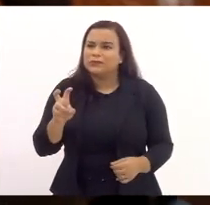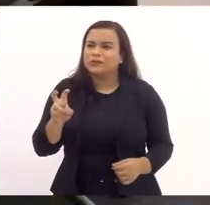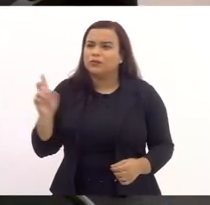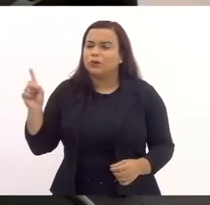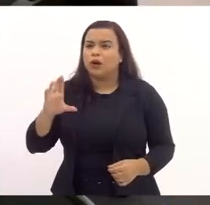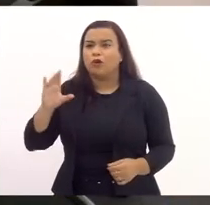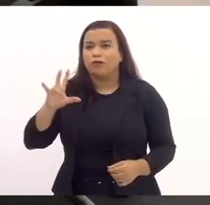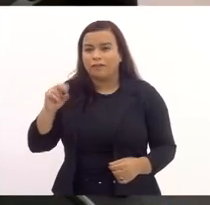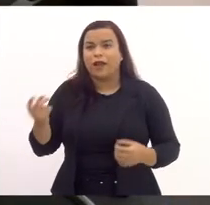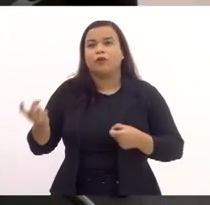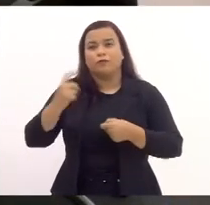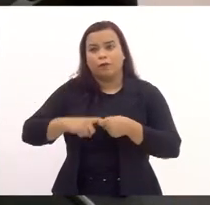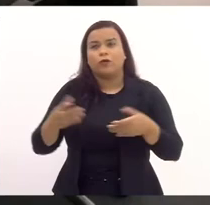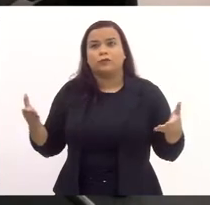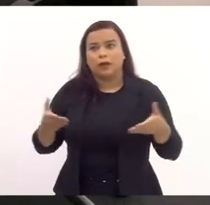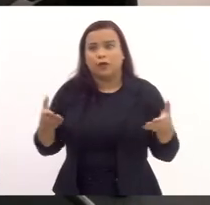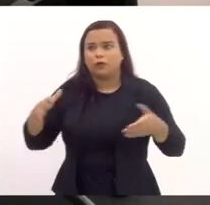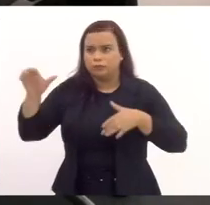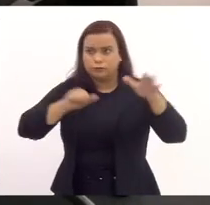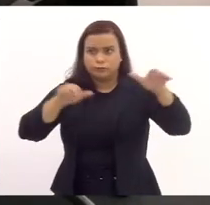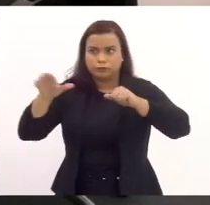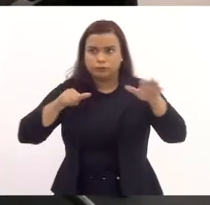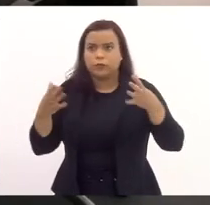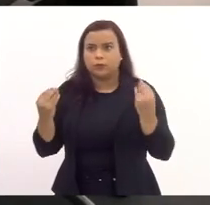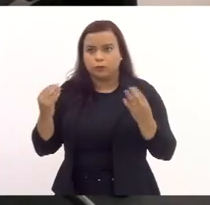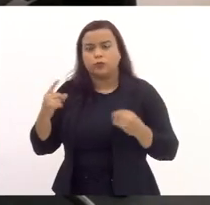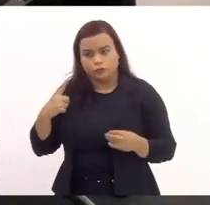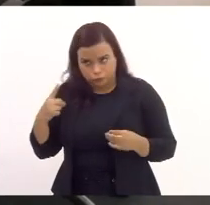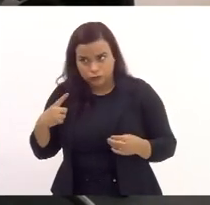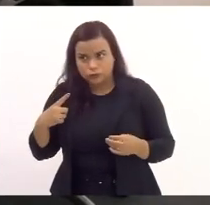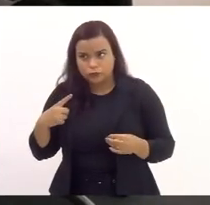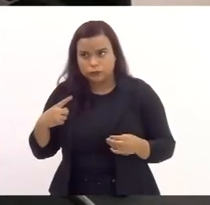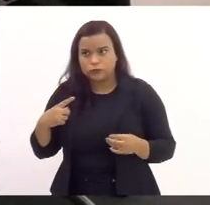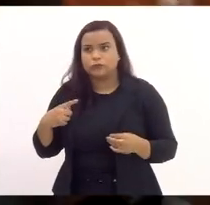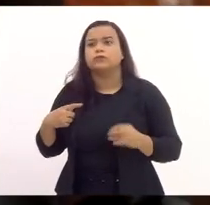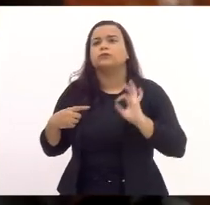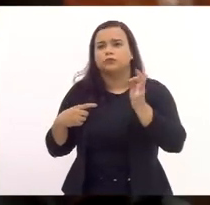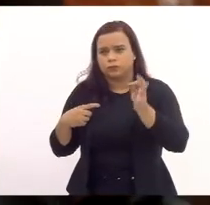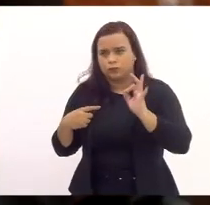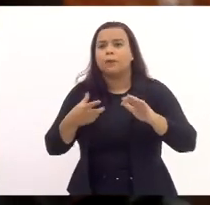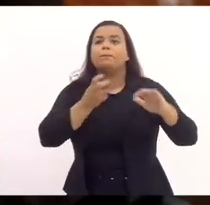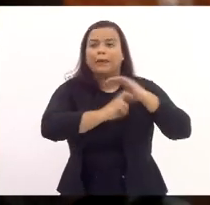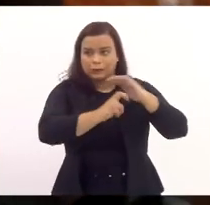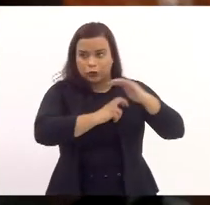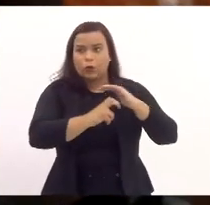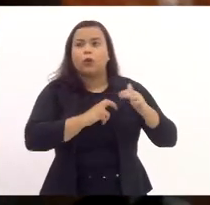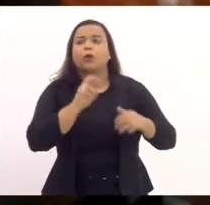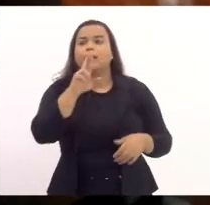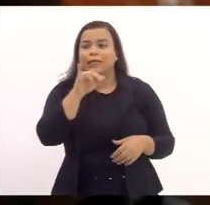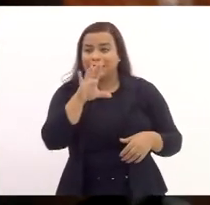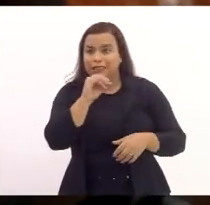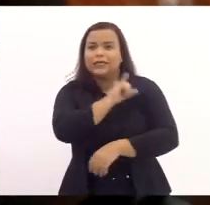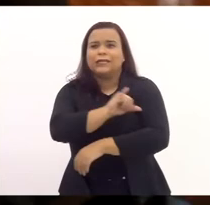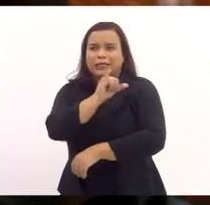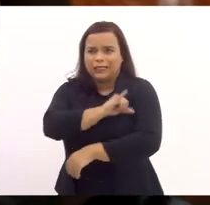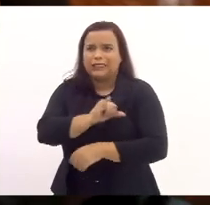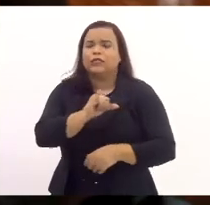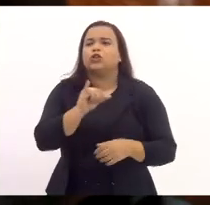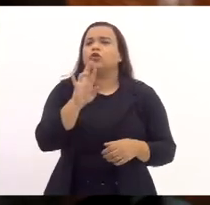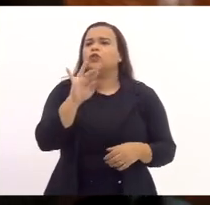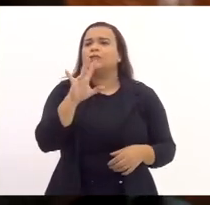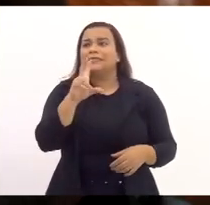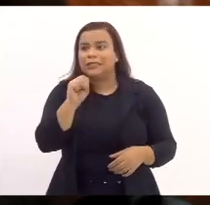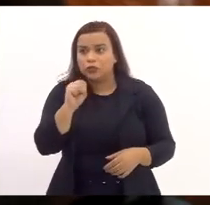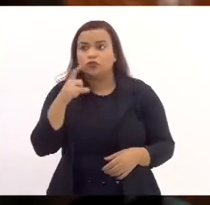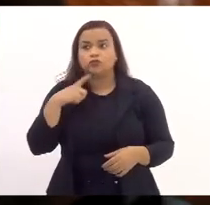retornando agora muita gente. Oi? Aí Rio Trilhos voltaram agora, porque a Rio Trilhos tinha uma decisão